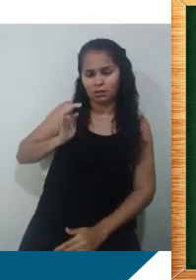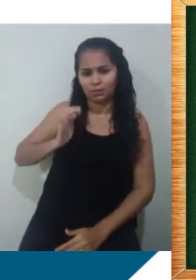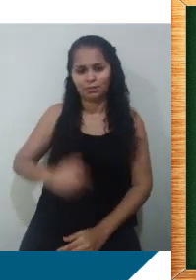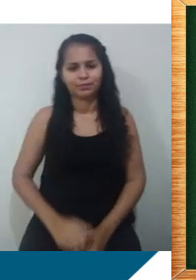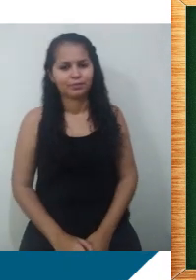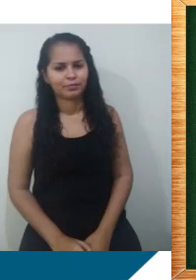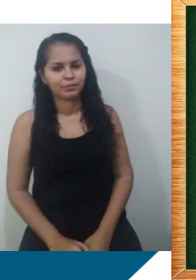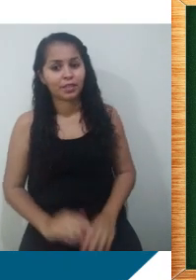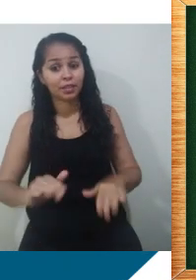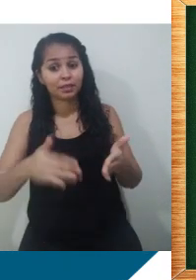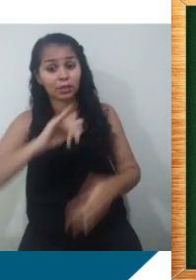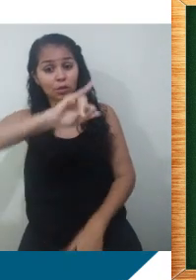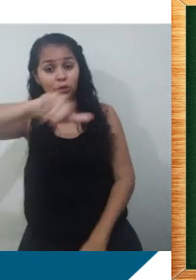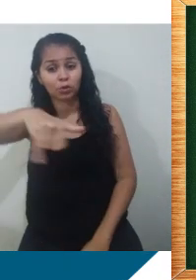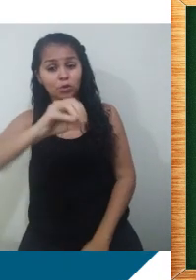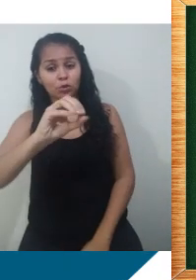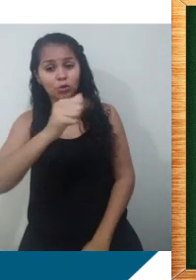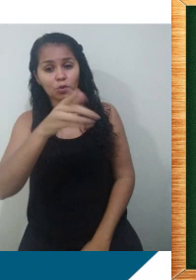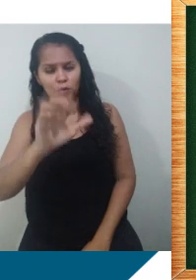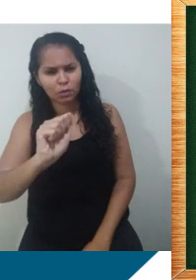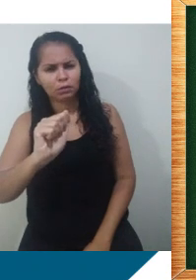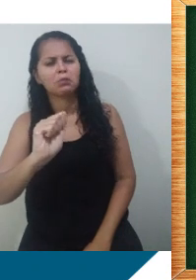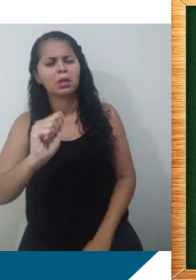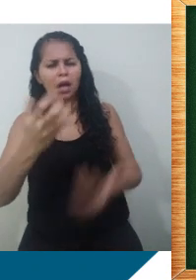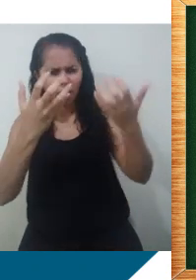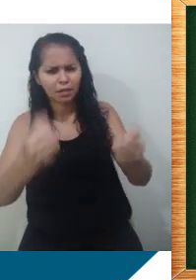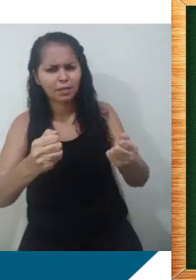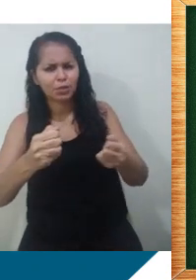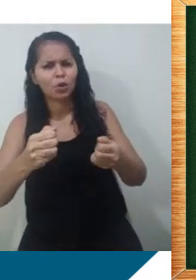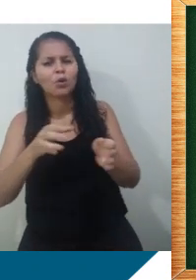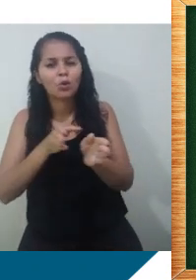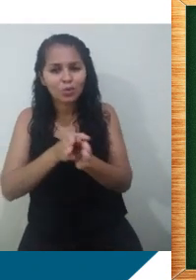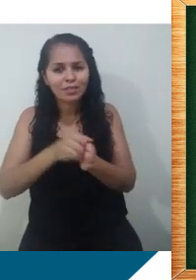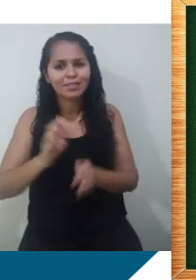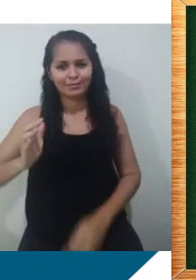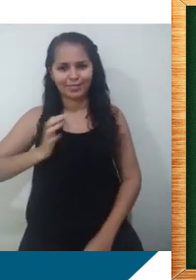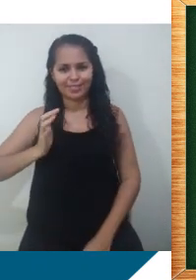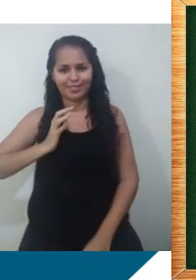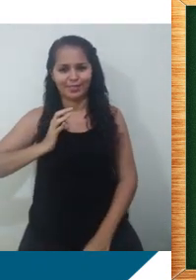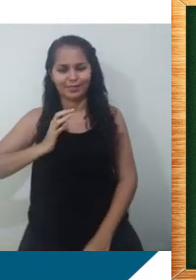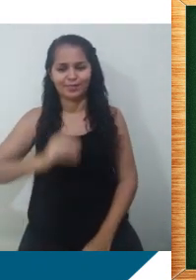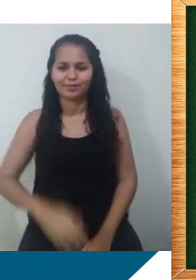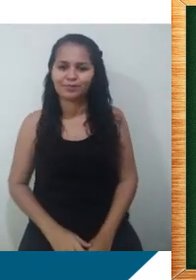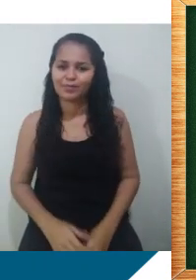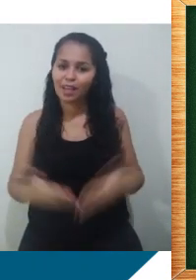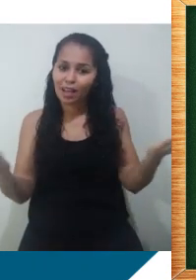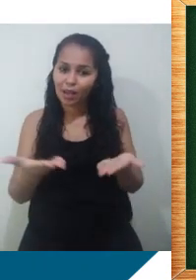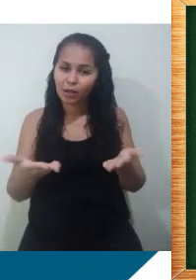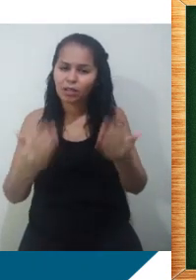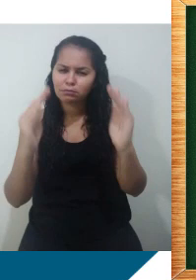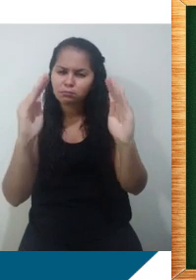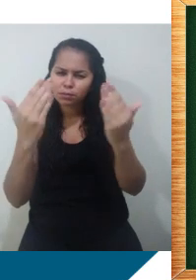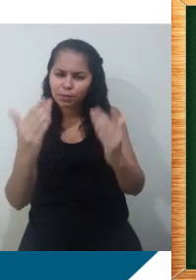rico. Desde então, Joãozinho seguiu seu conselho e ficou rico. Vamos